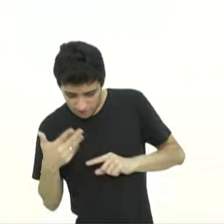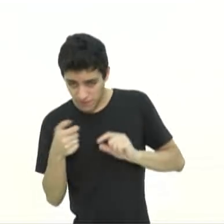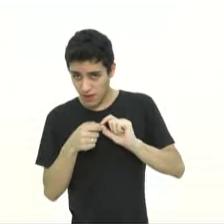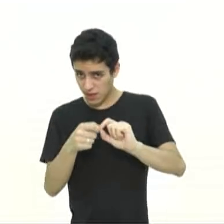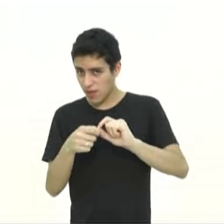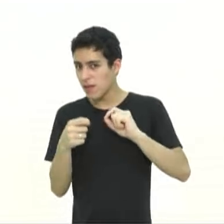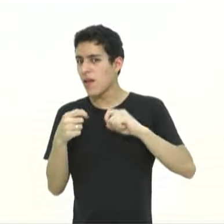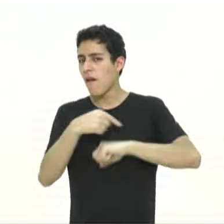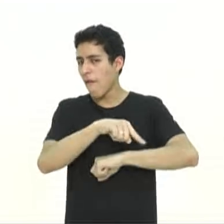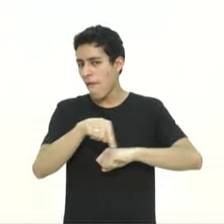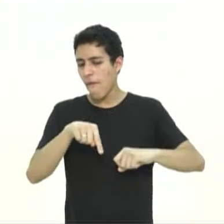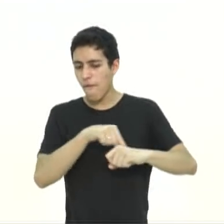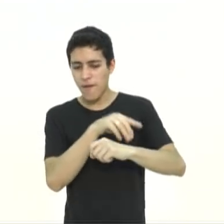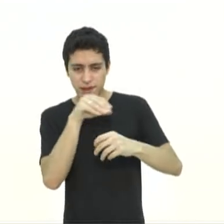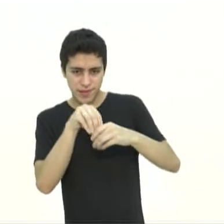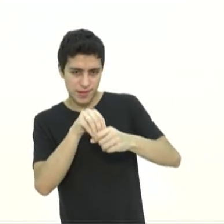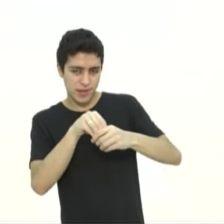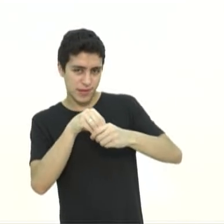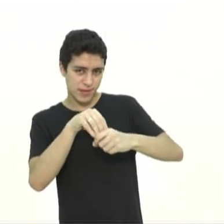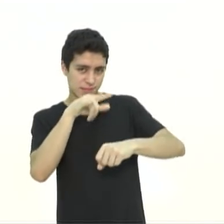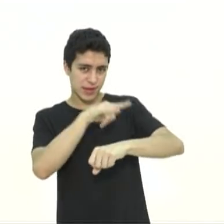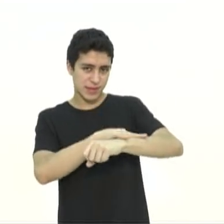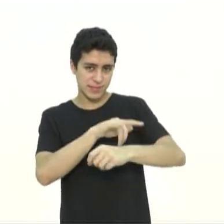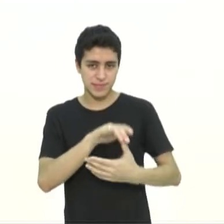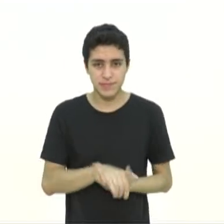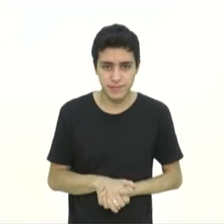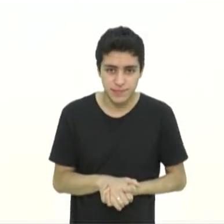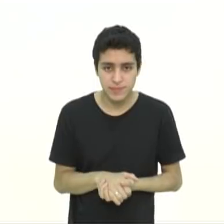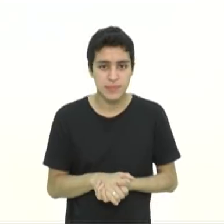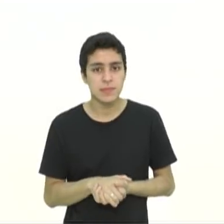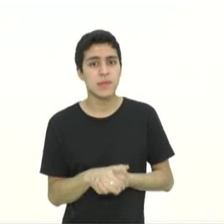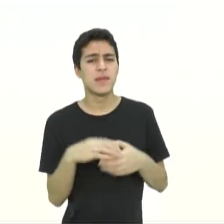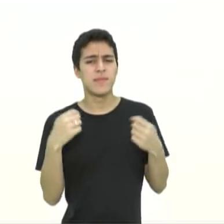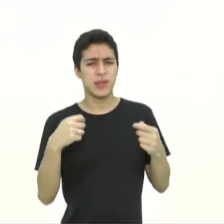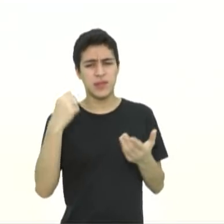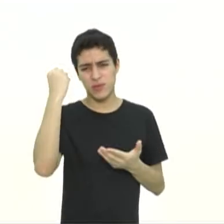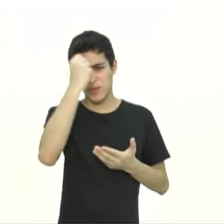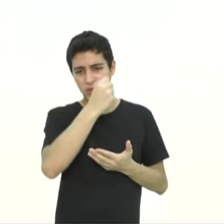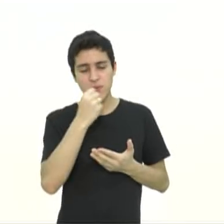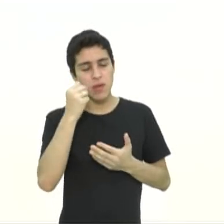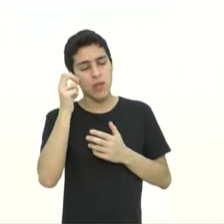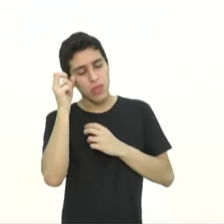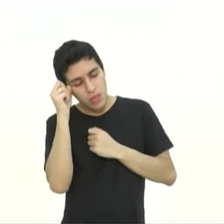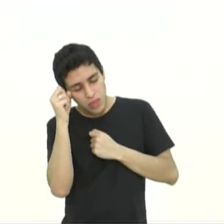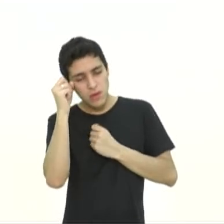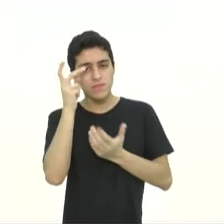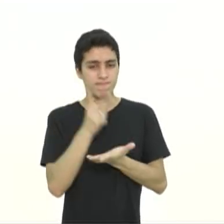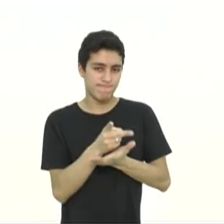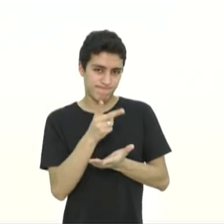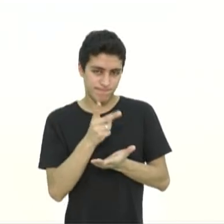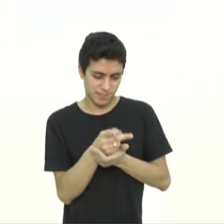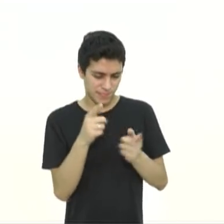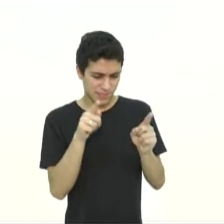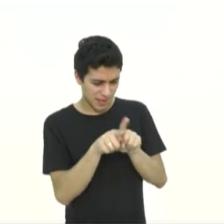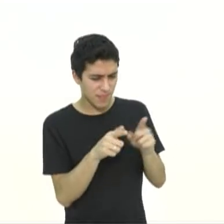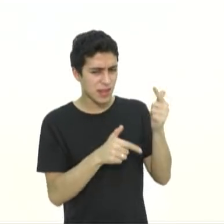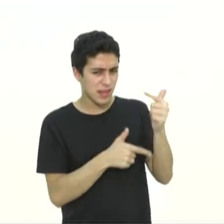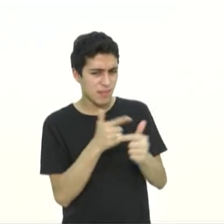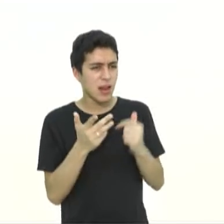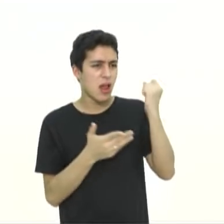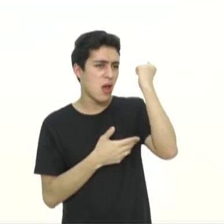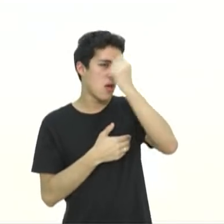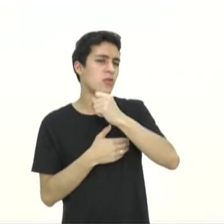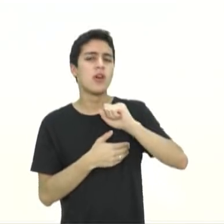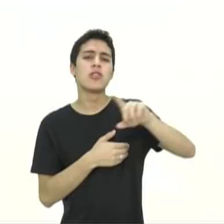ali várias horas do dia. Há que se dormir 8 horas por noite e trabalhar outras 8 por